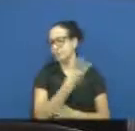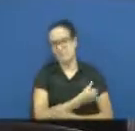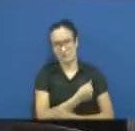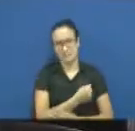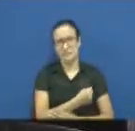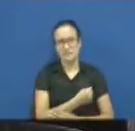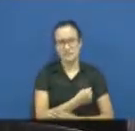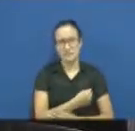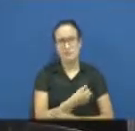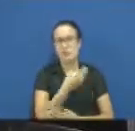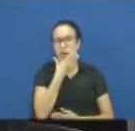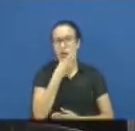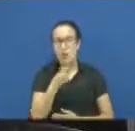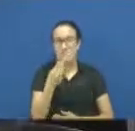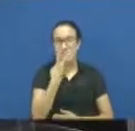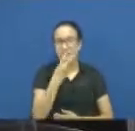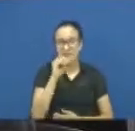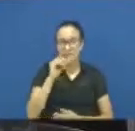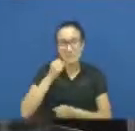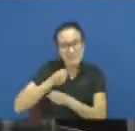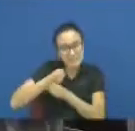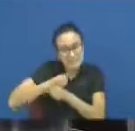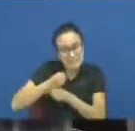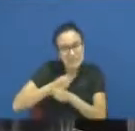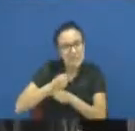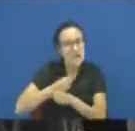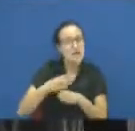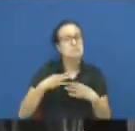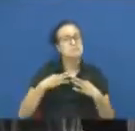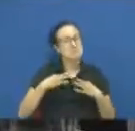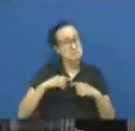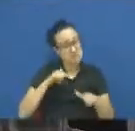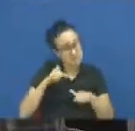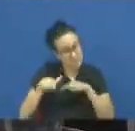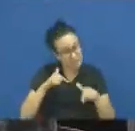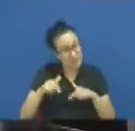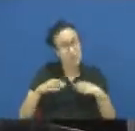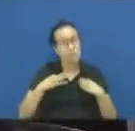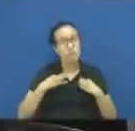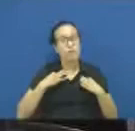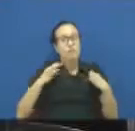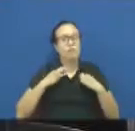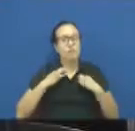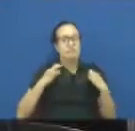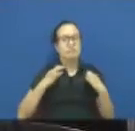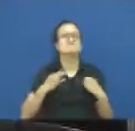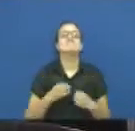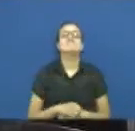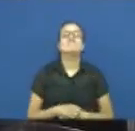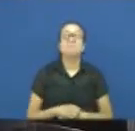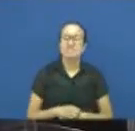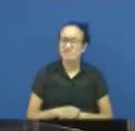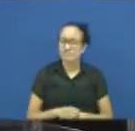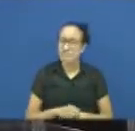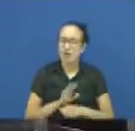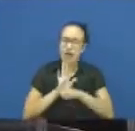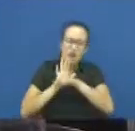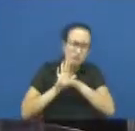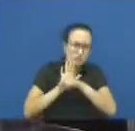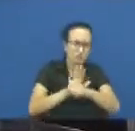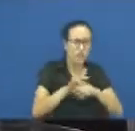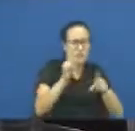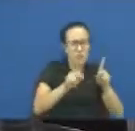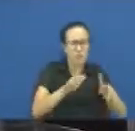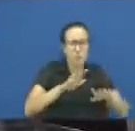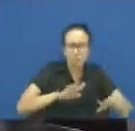ficou durante 20 anos trabalhando sem sequer ganhar um centavo, ajudando toda a população, participando do Centro Comunitário,